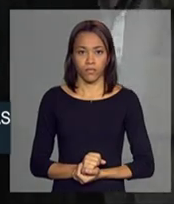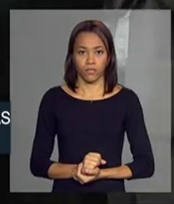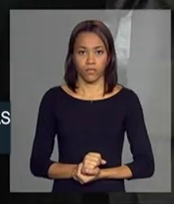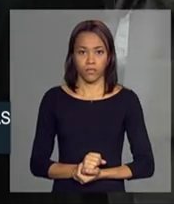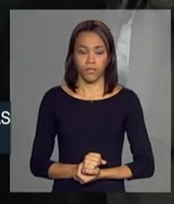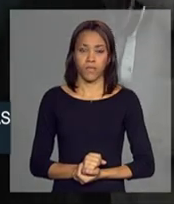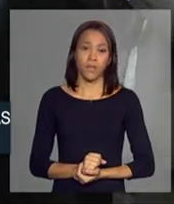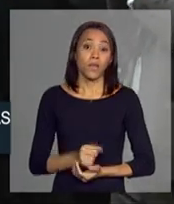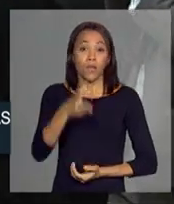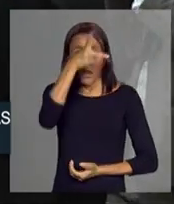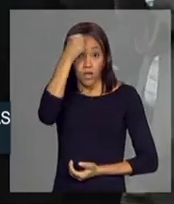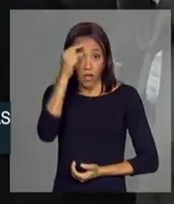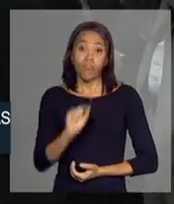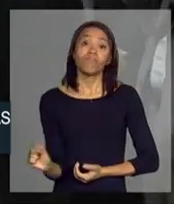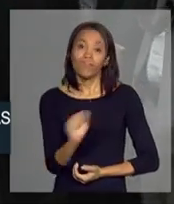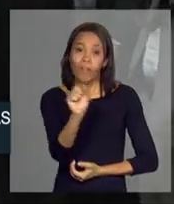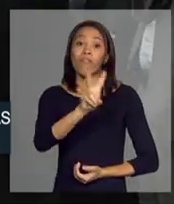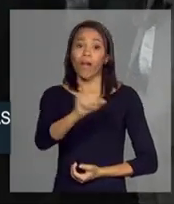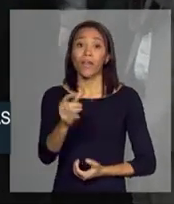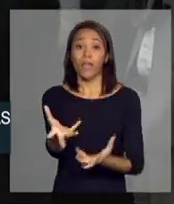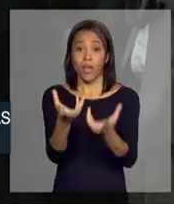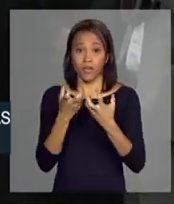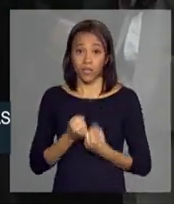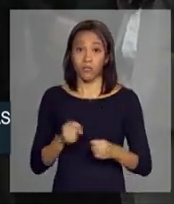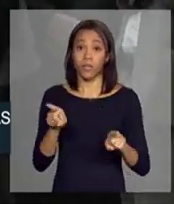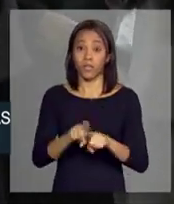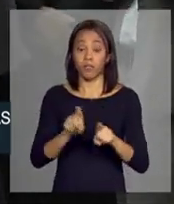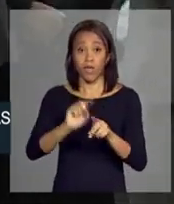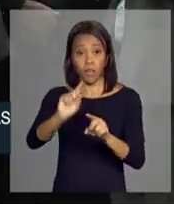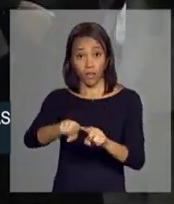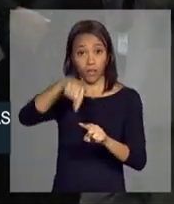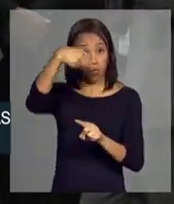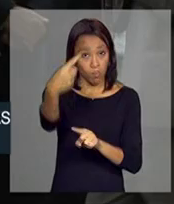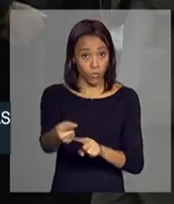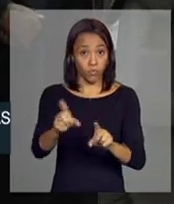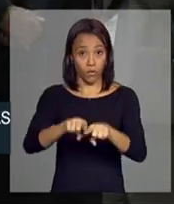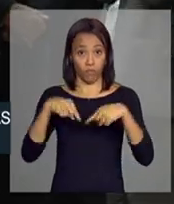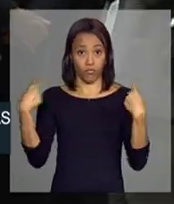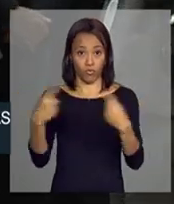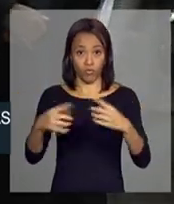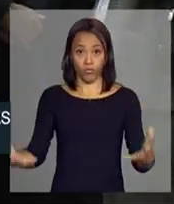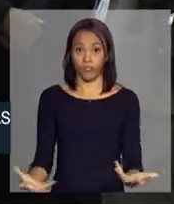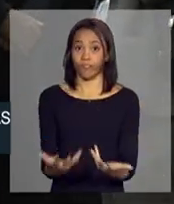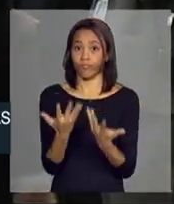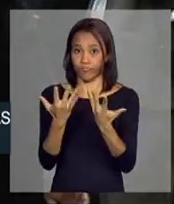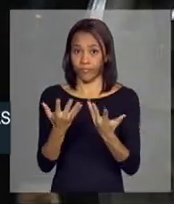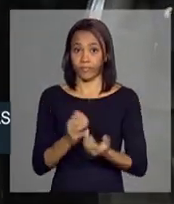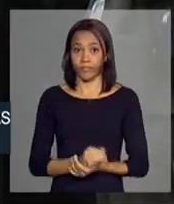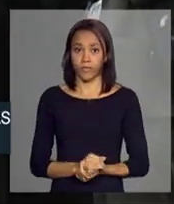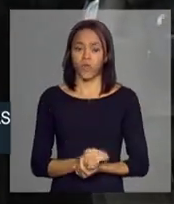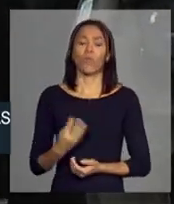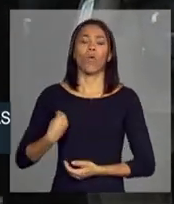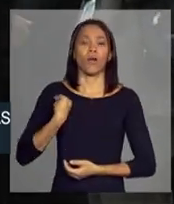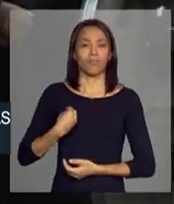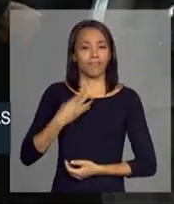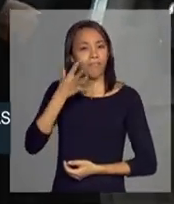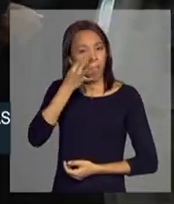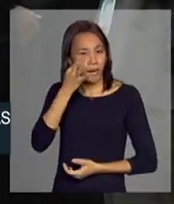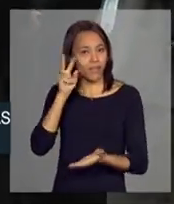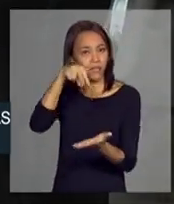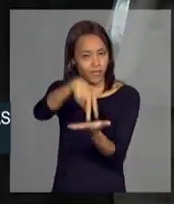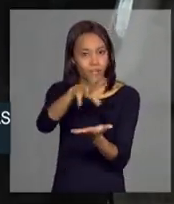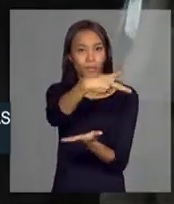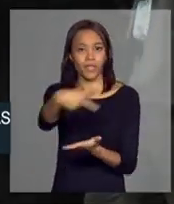as prefeituras vão receber os equipamentos logo mais em uma cerimônia com a presença da presidenta dilma